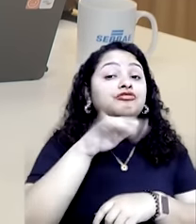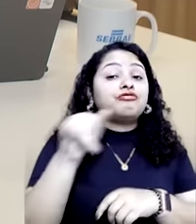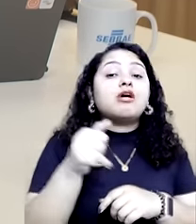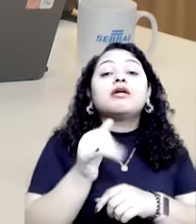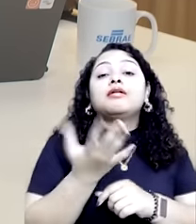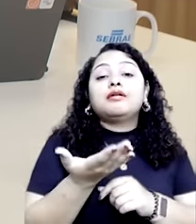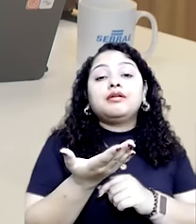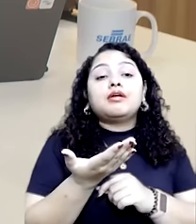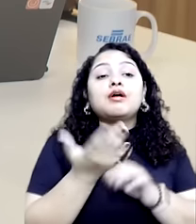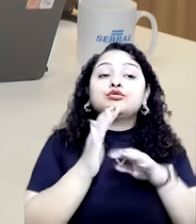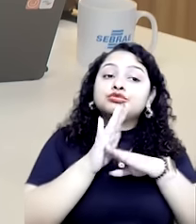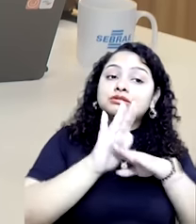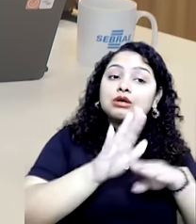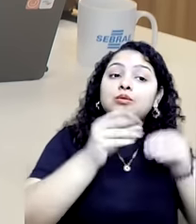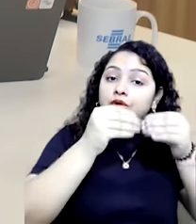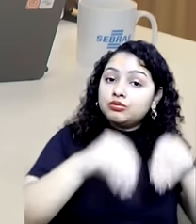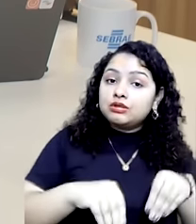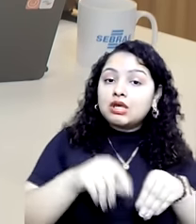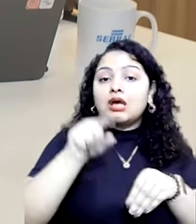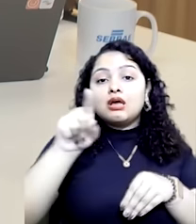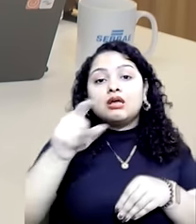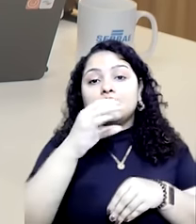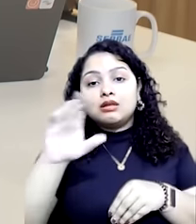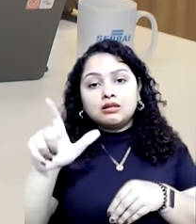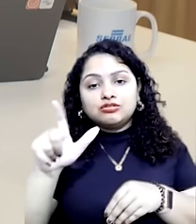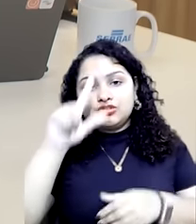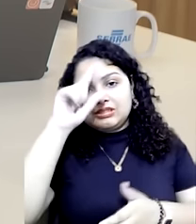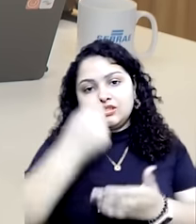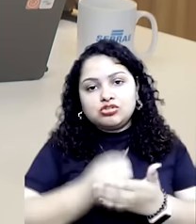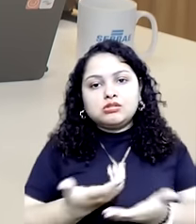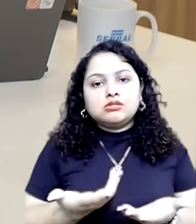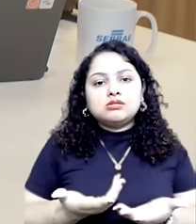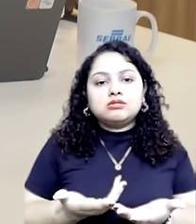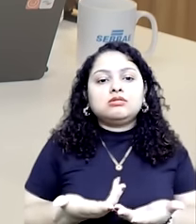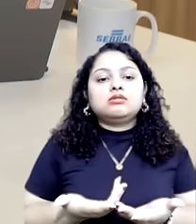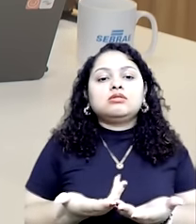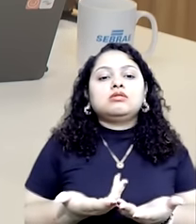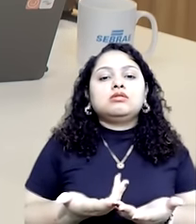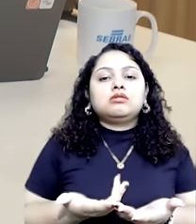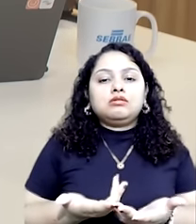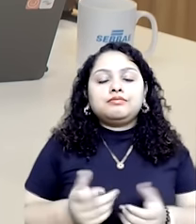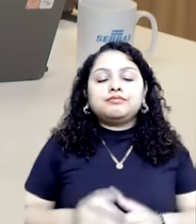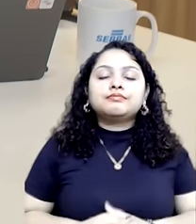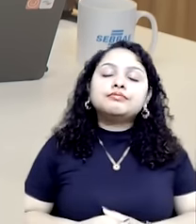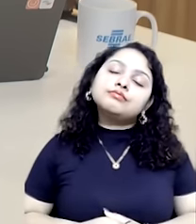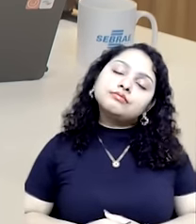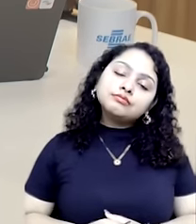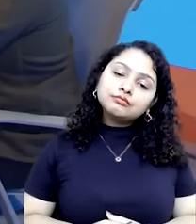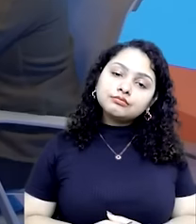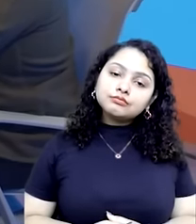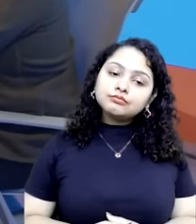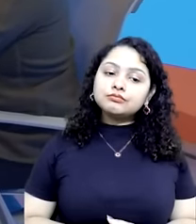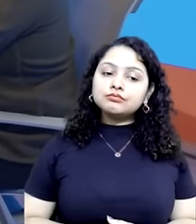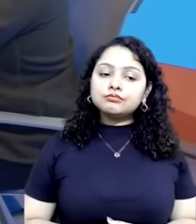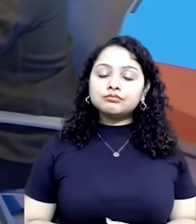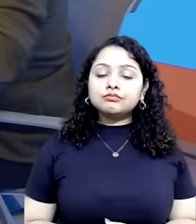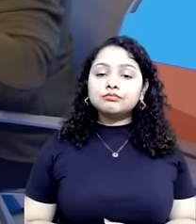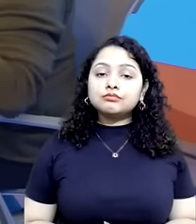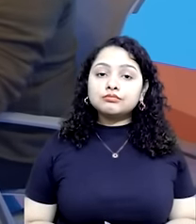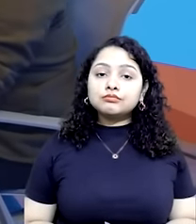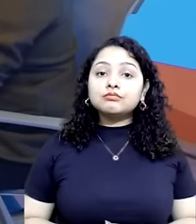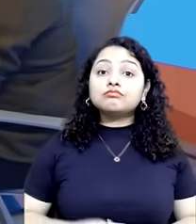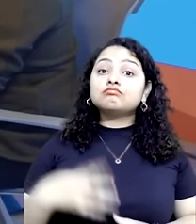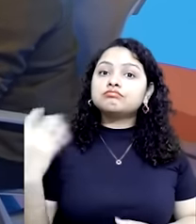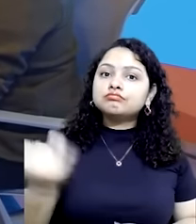influenciar o consumidor final a tomar uma decisão como que é esse processo pro consumidor final é importante a gente